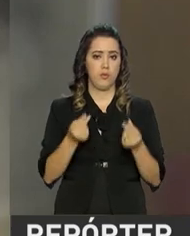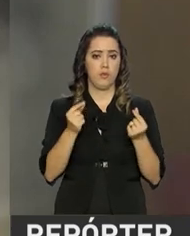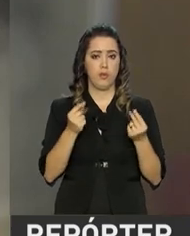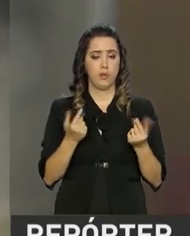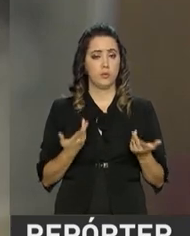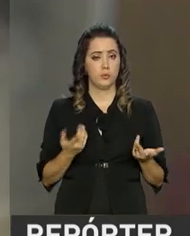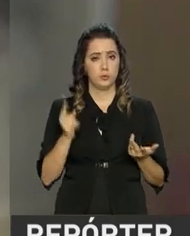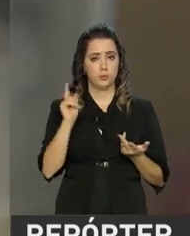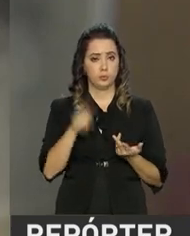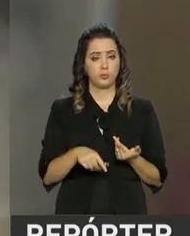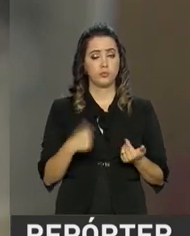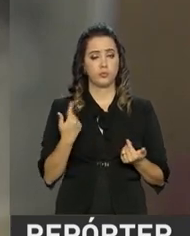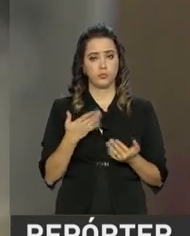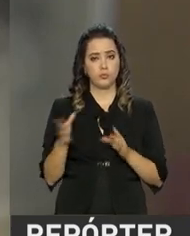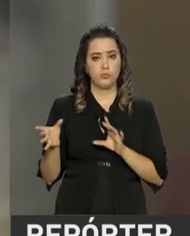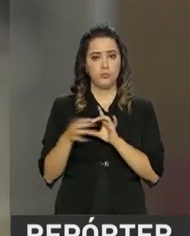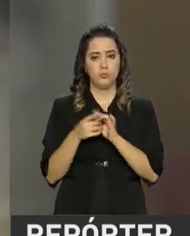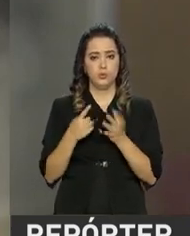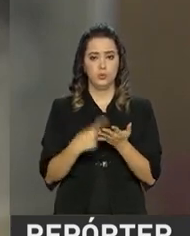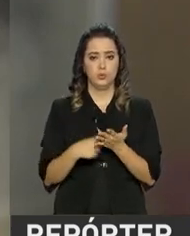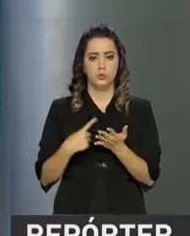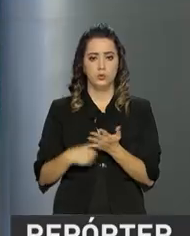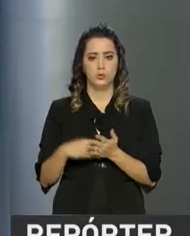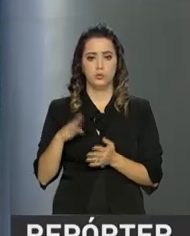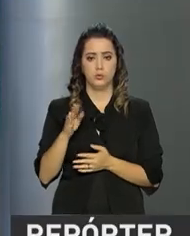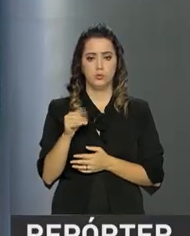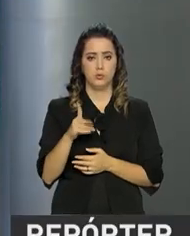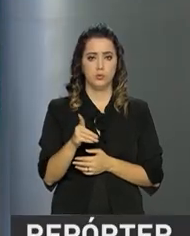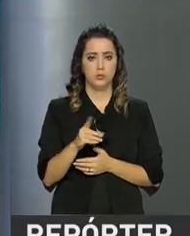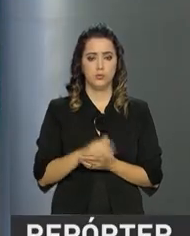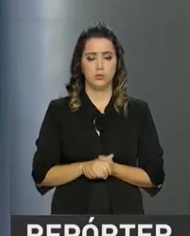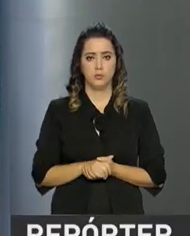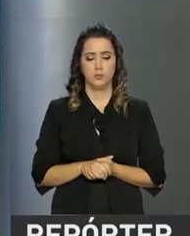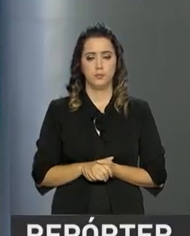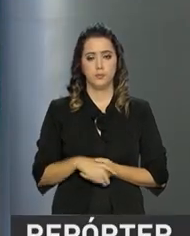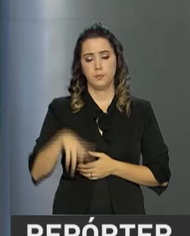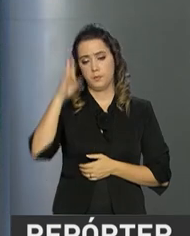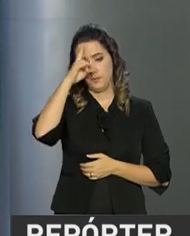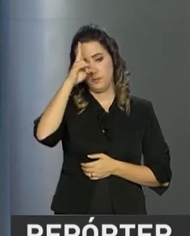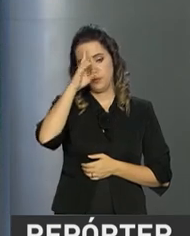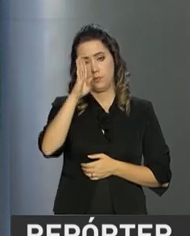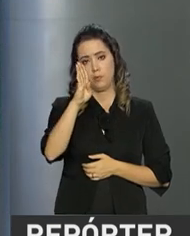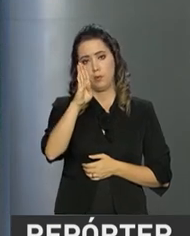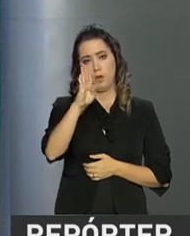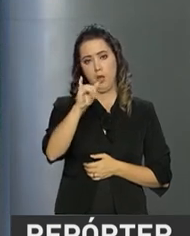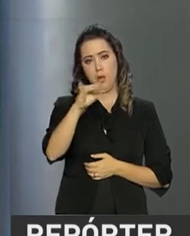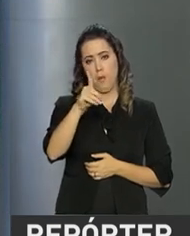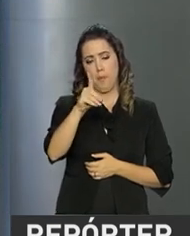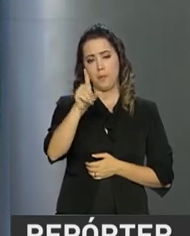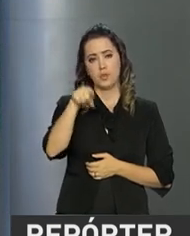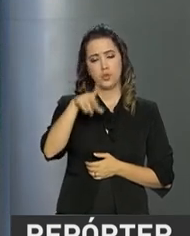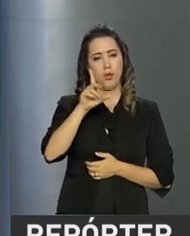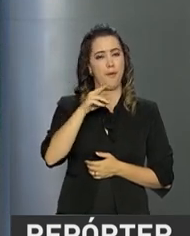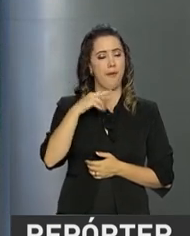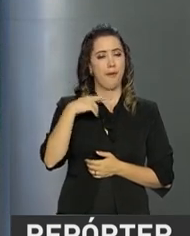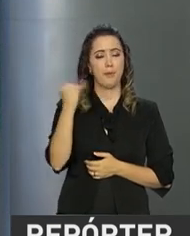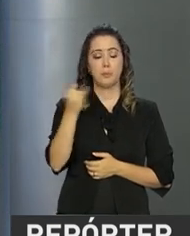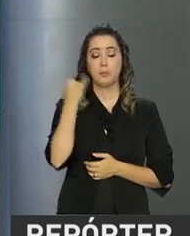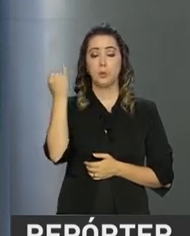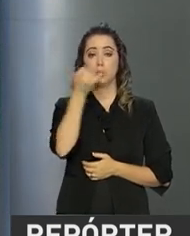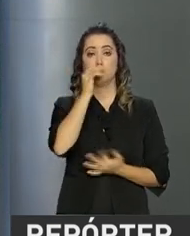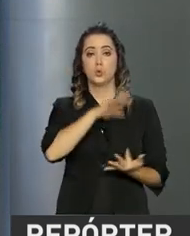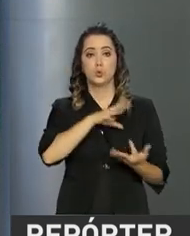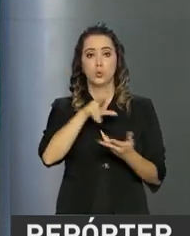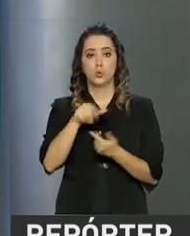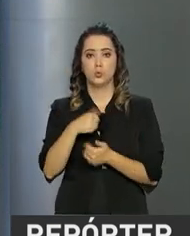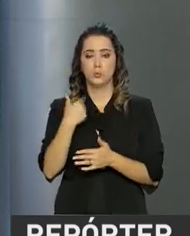Então a parceria do BID vem nos ajudar a construir isso. Lembrando que o BID é referência mundial em